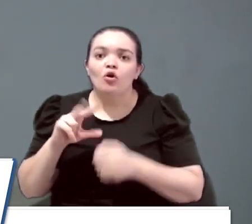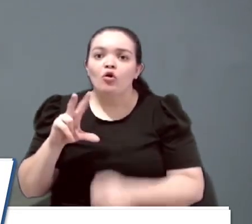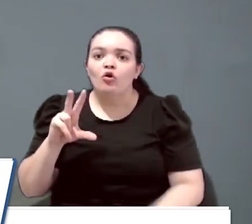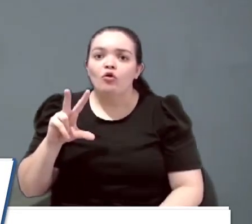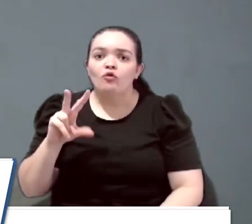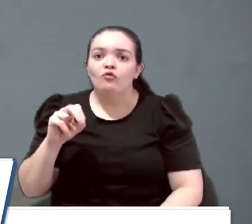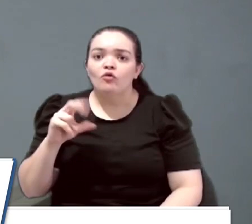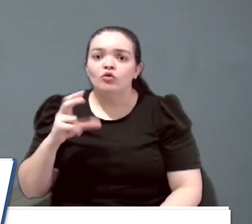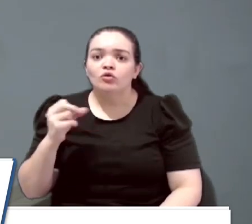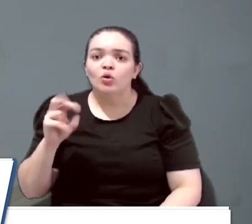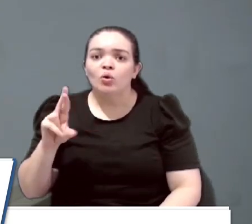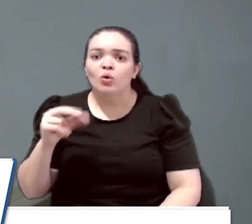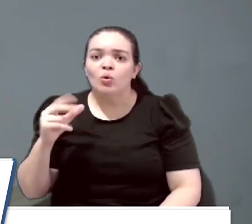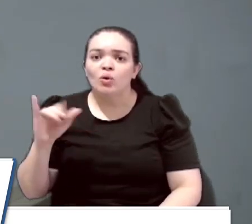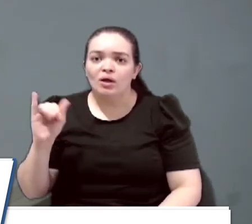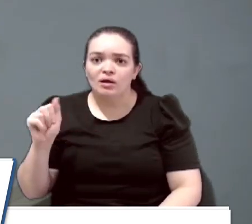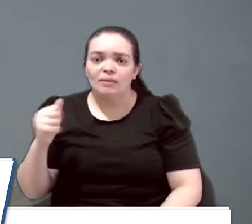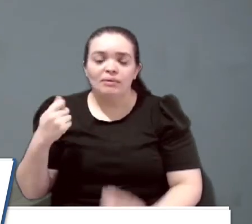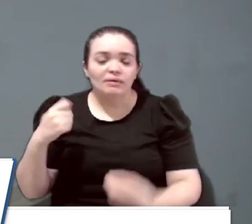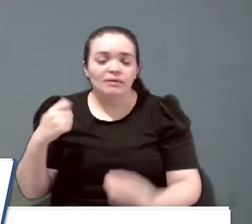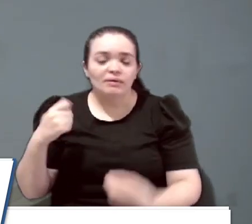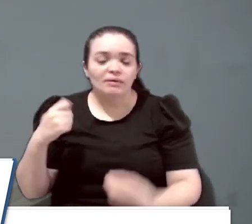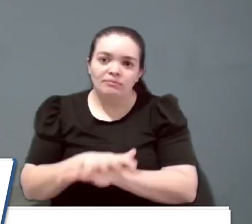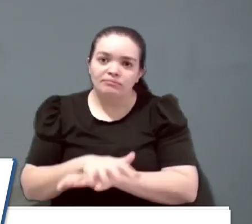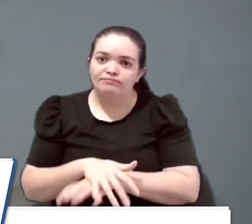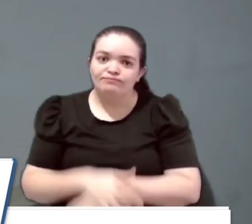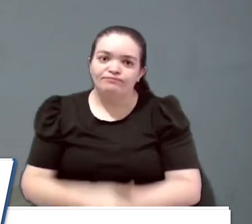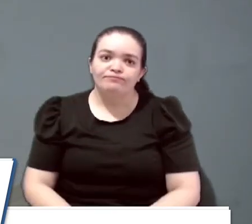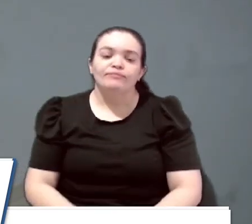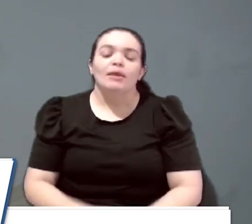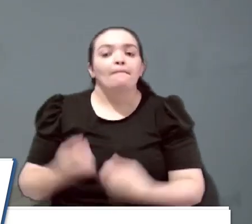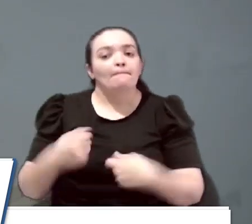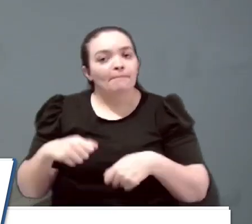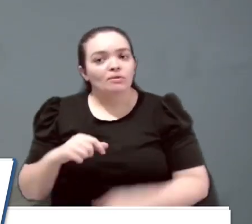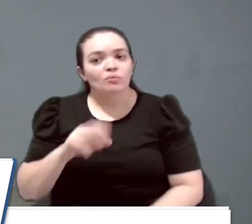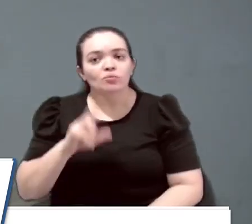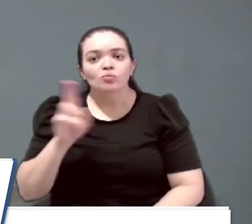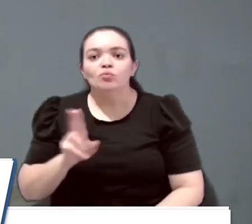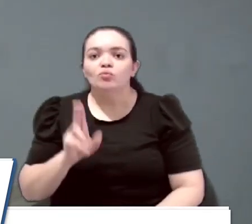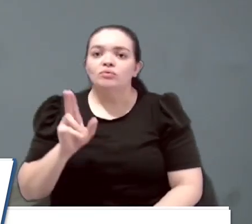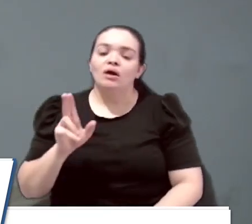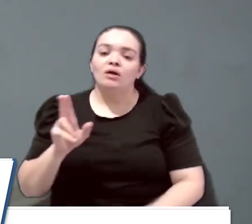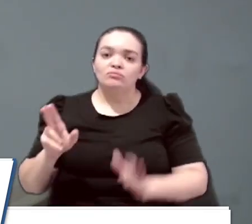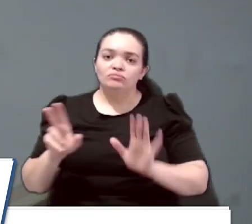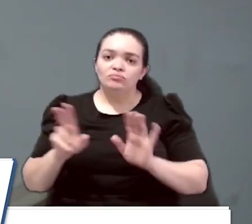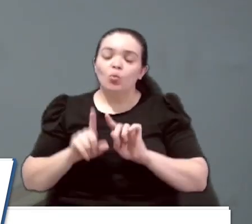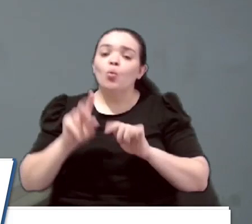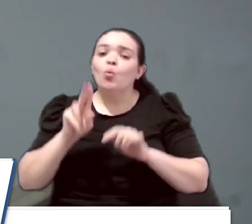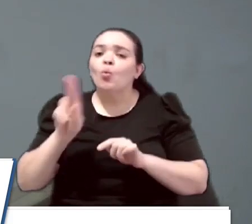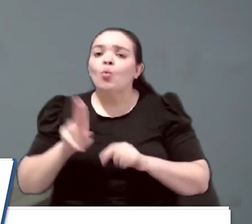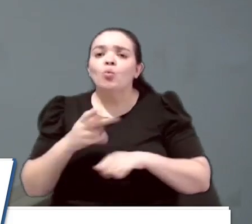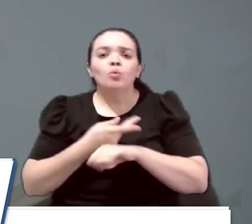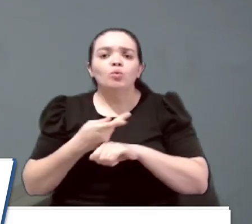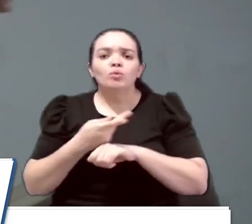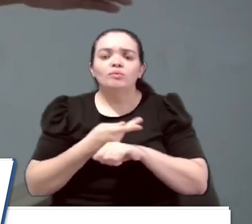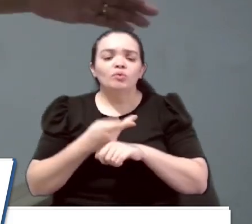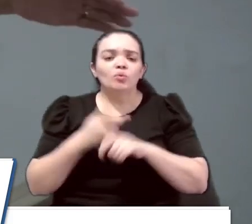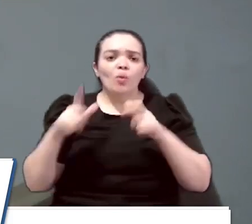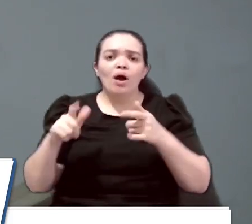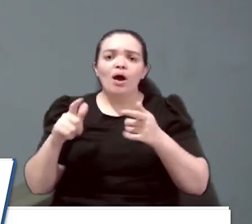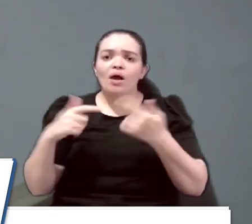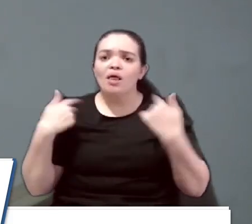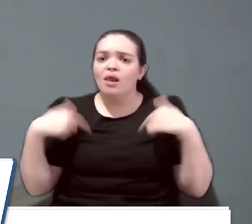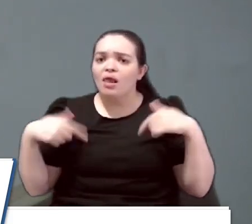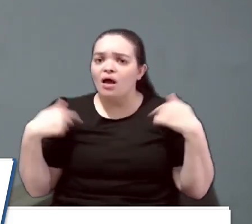né? Tem que acabar. Ela tem que ser destinada para alguma coisa. Ela tem que ser destinada para uma área de lazer. Por exemplo, lá é